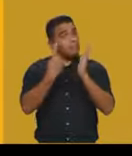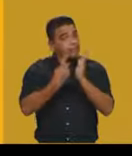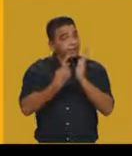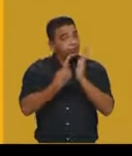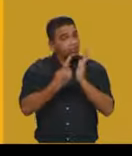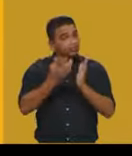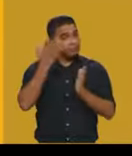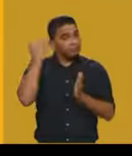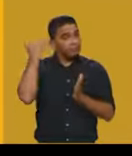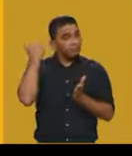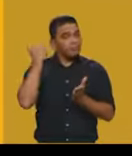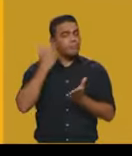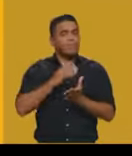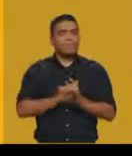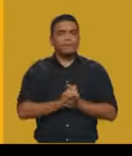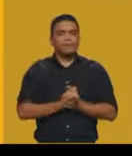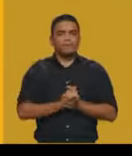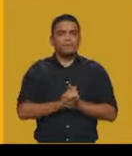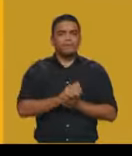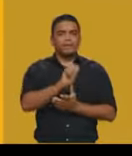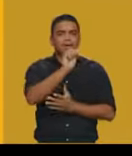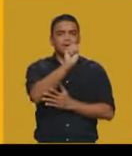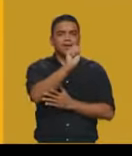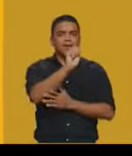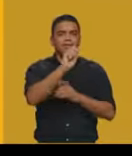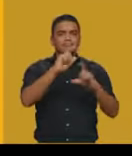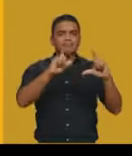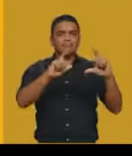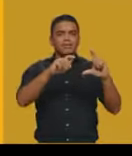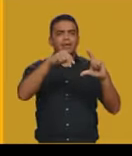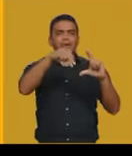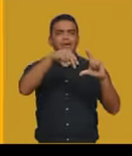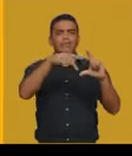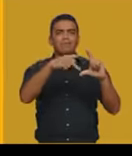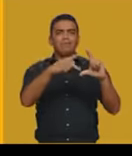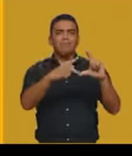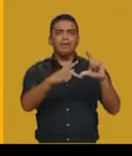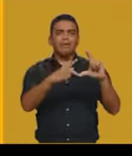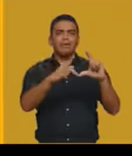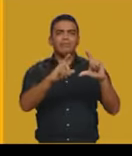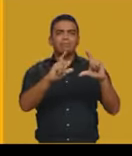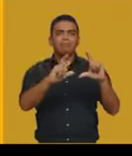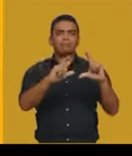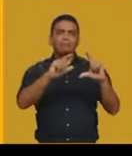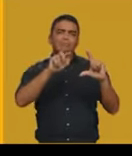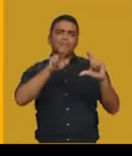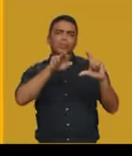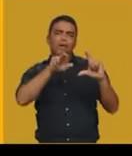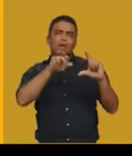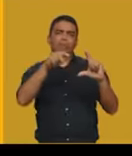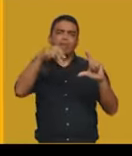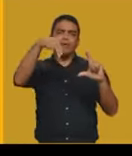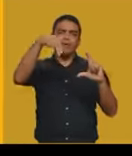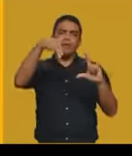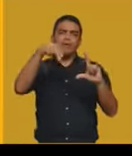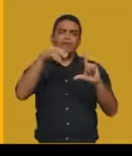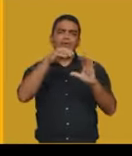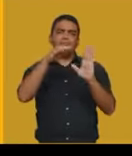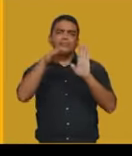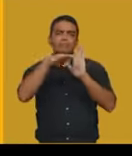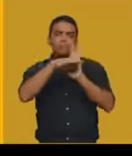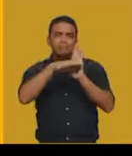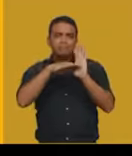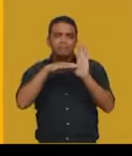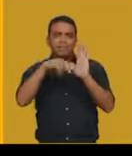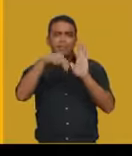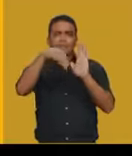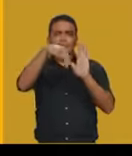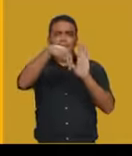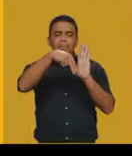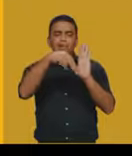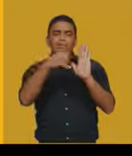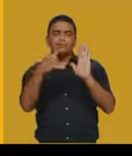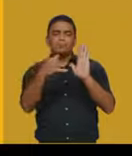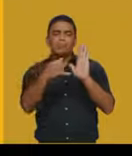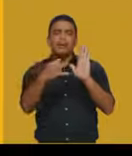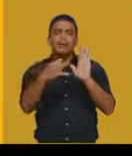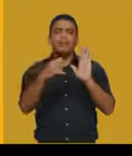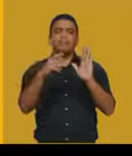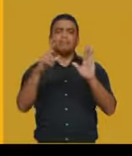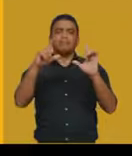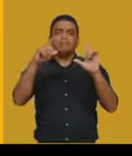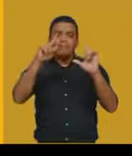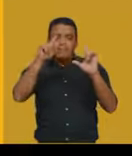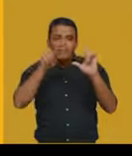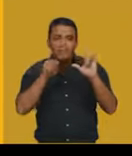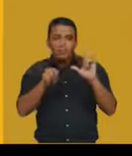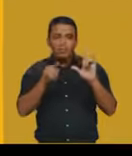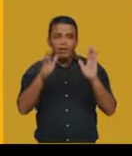é igual a n fatorial dividido por n menos p fatorial, onde o n é